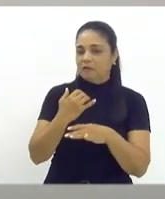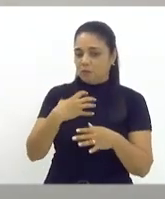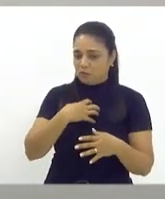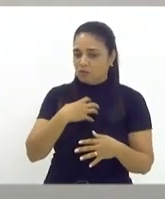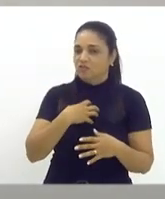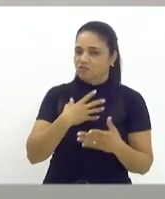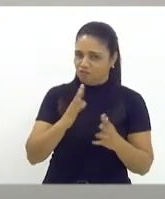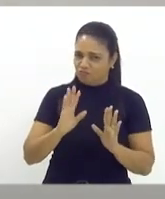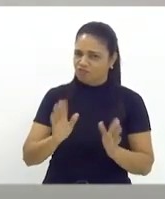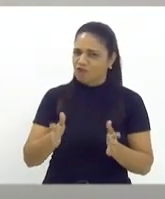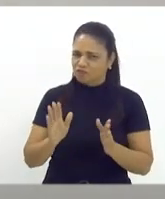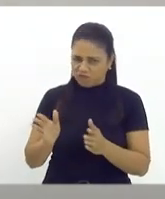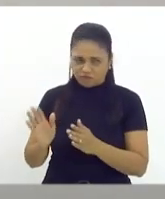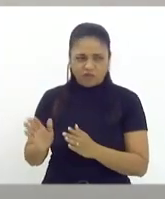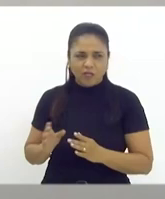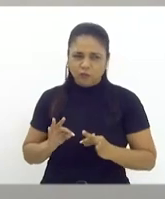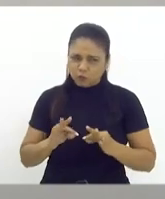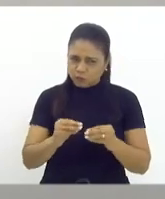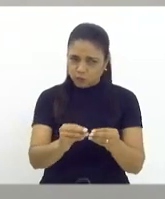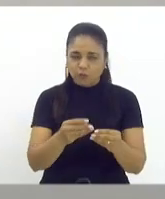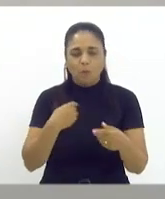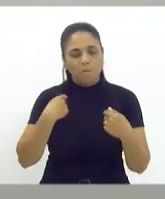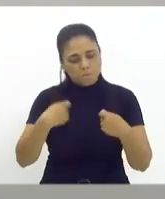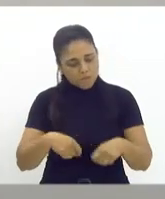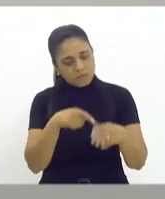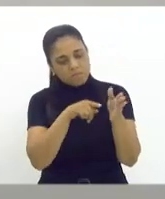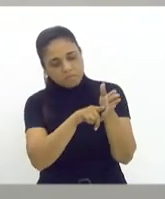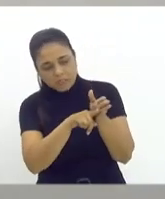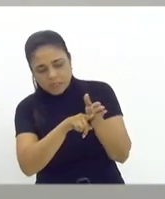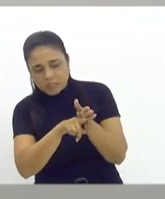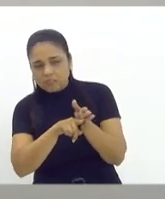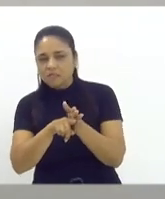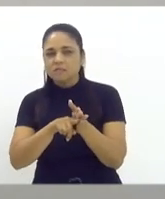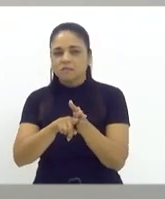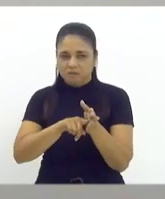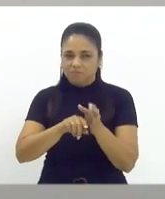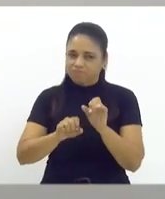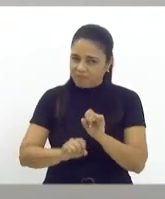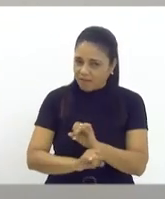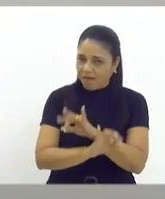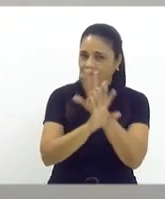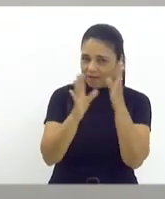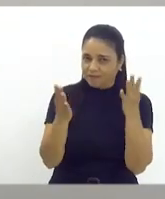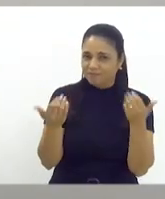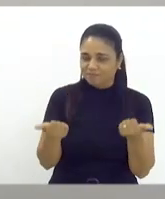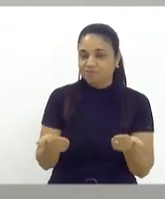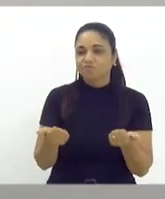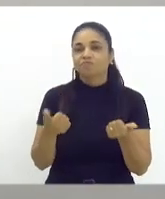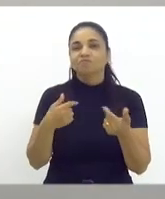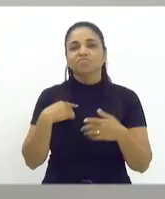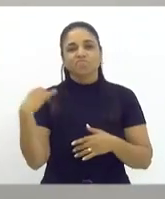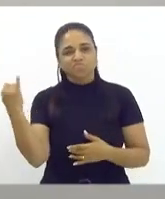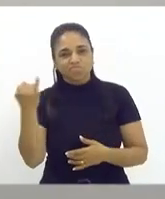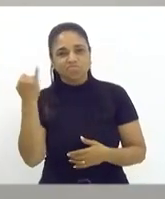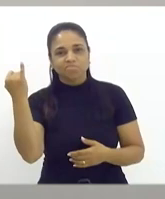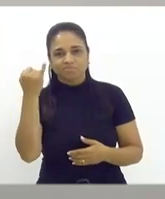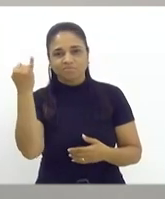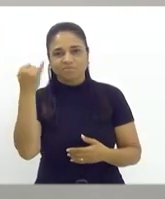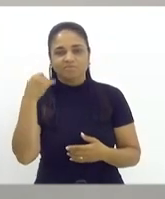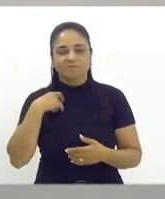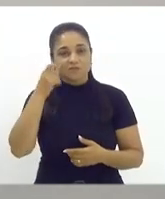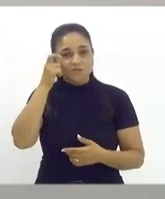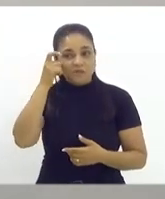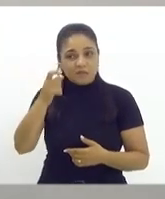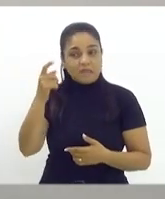Então você precisa deixar muito claro por isso que a gente precisa de pesquisa outra coisa é importante veja vou chamar atenção